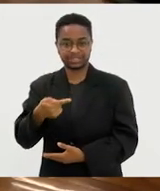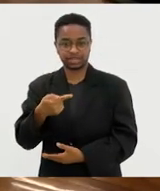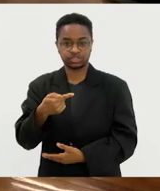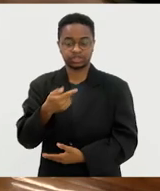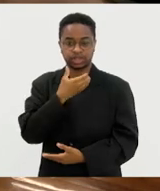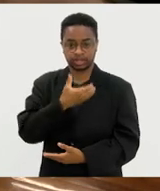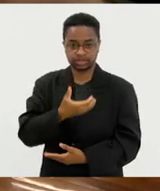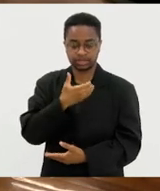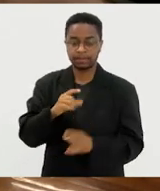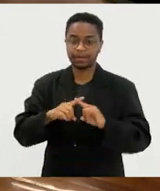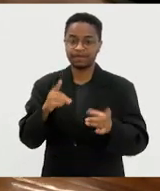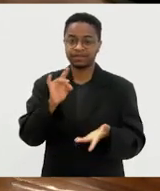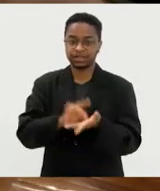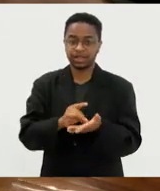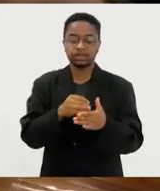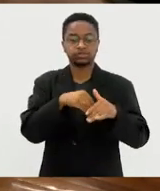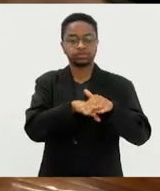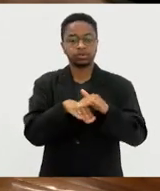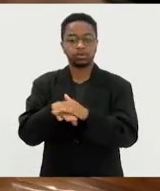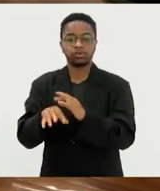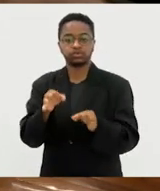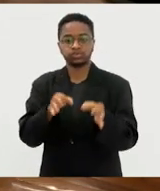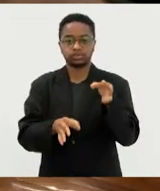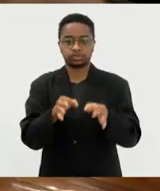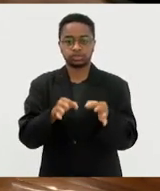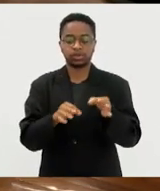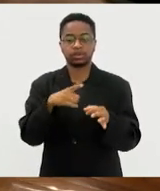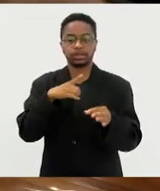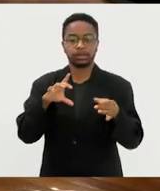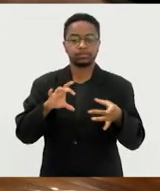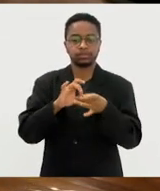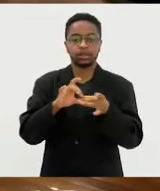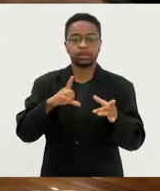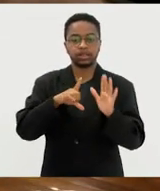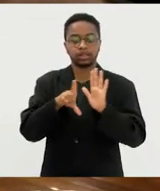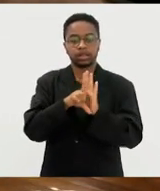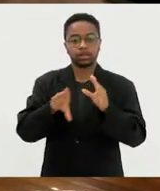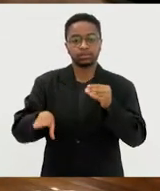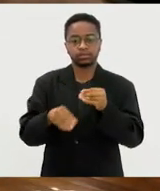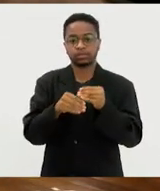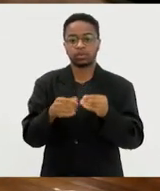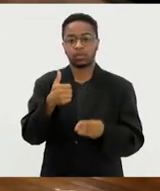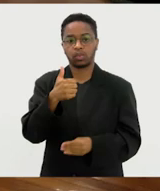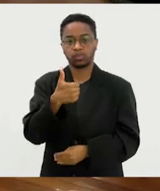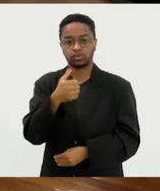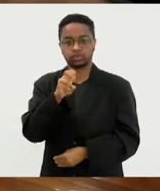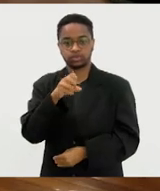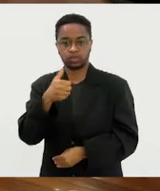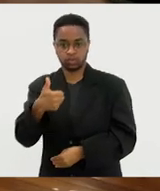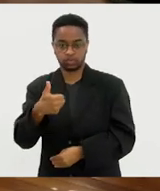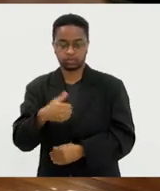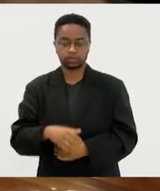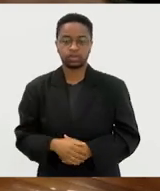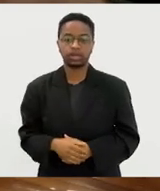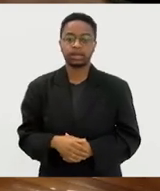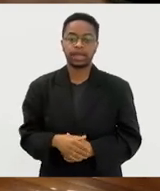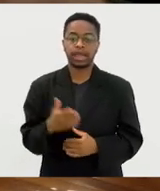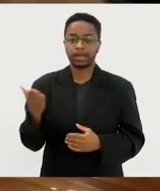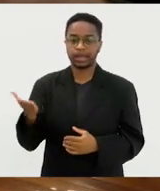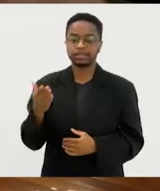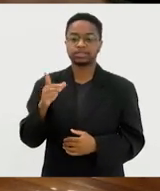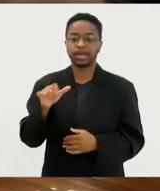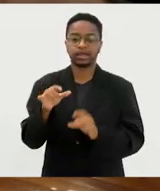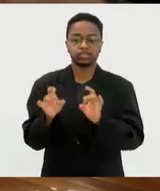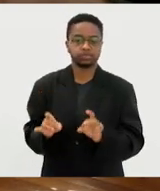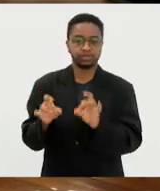de depósitos judiciais, está relacionada à Lei Complementar 151. Essa que foi 1,8 bi no dia 27 do 12, que também foi uma receita